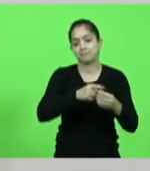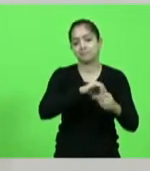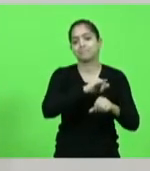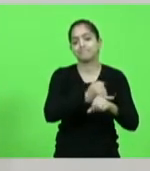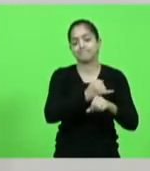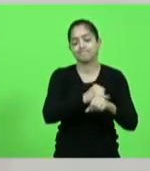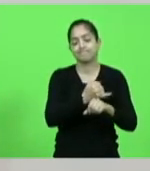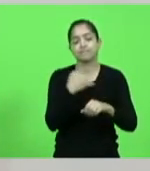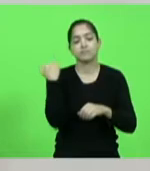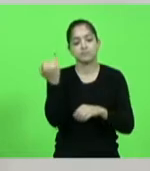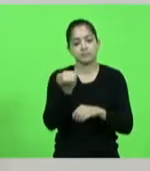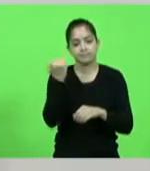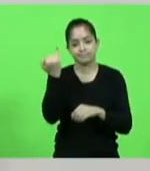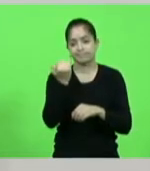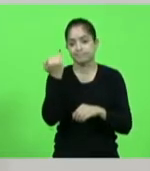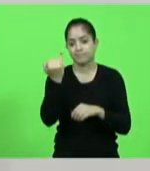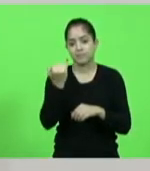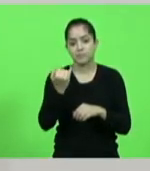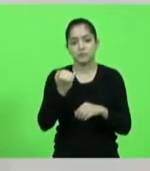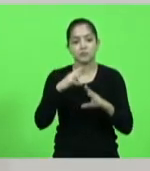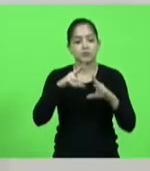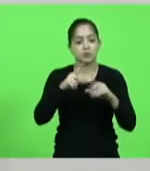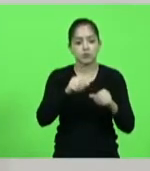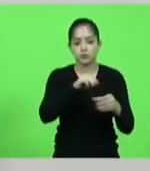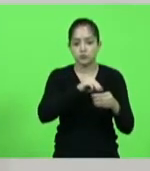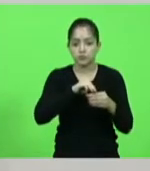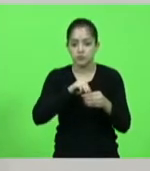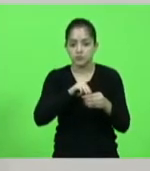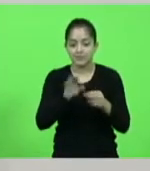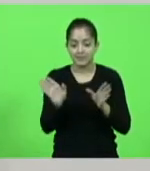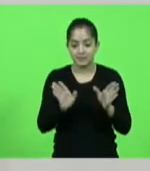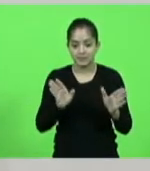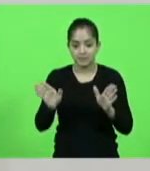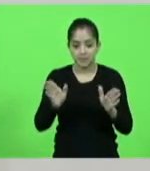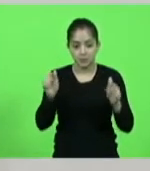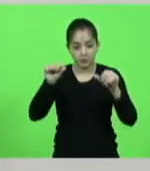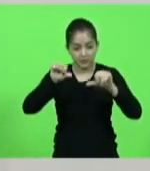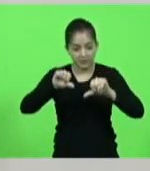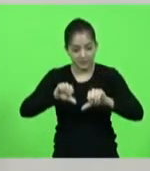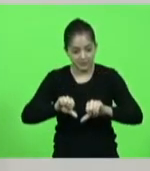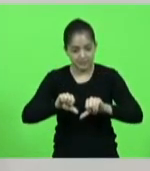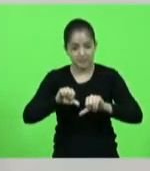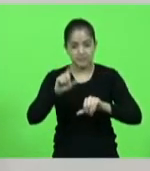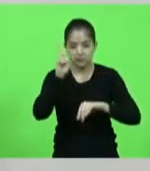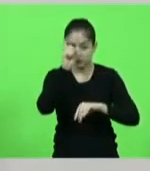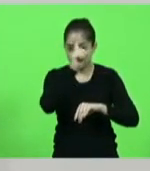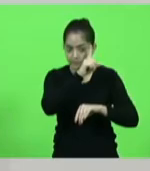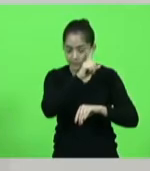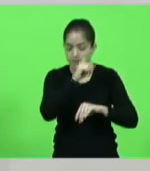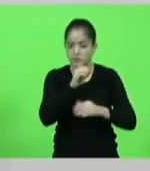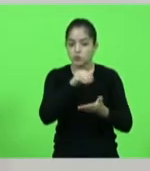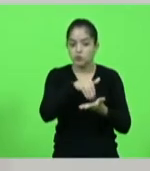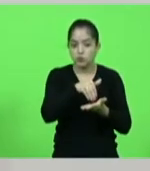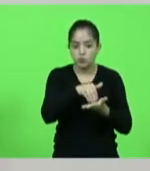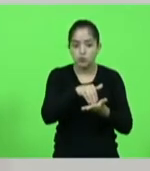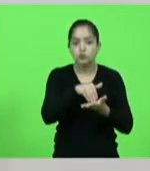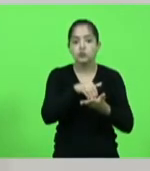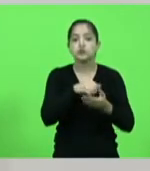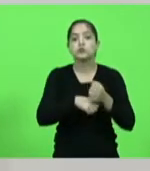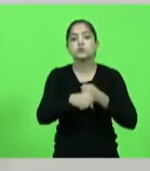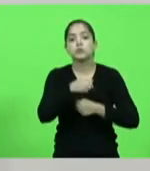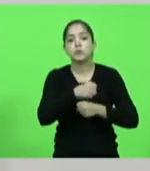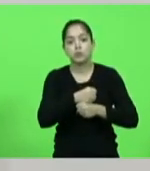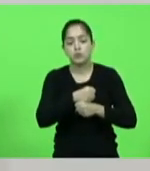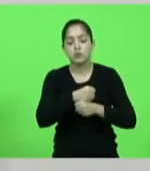para o Estado, para todos os municípios. Nesse período de crise, nesse último ano que foi contabilizado, ali, dados aí fornecidos